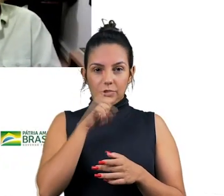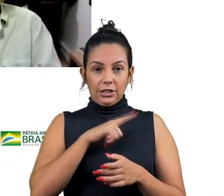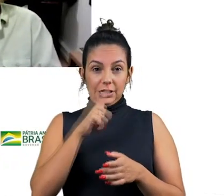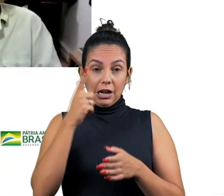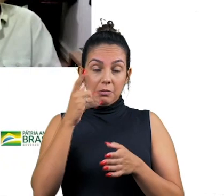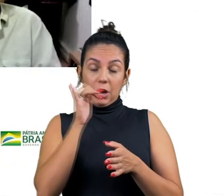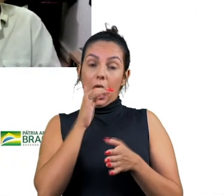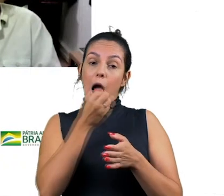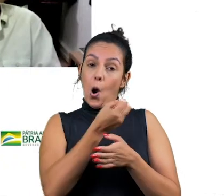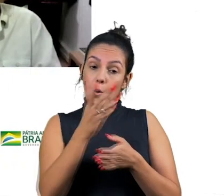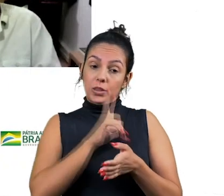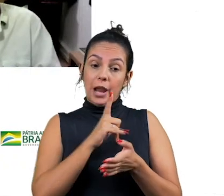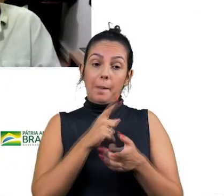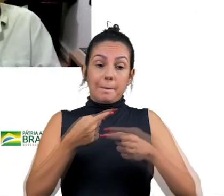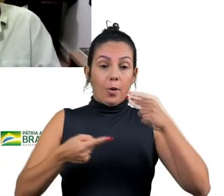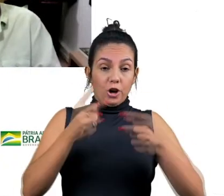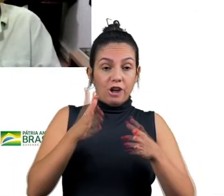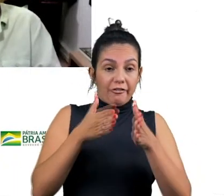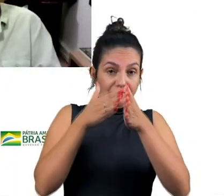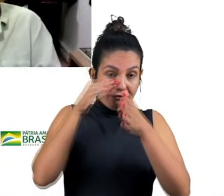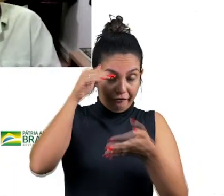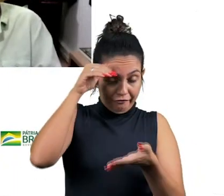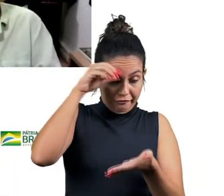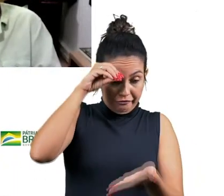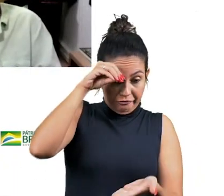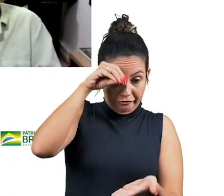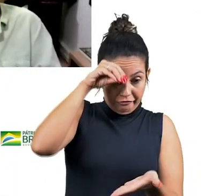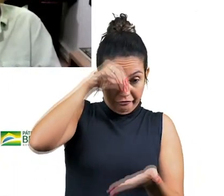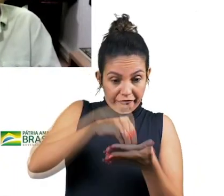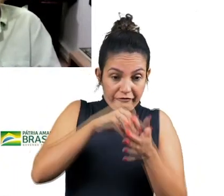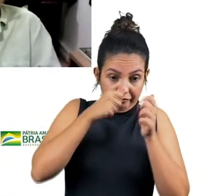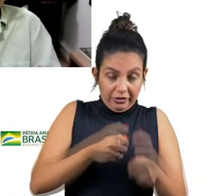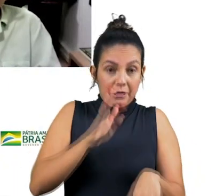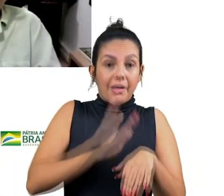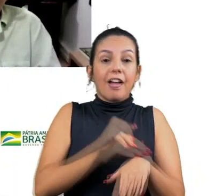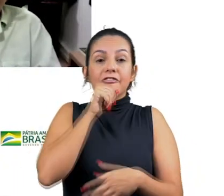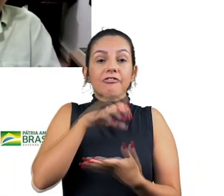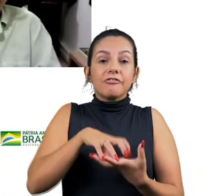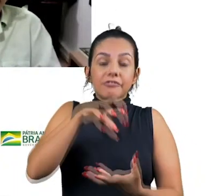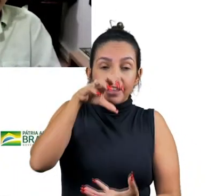lá, isso aconteceu, né, dos mais idosos,